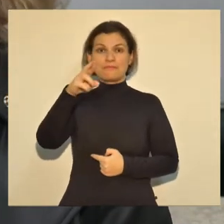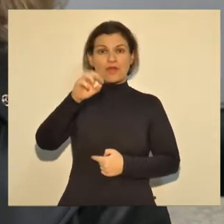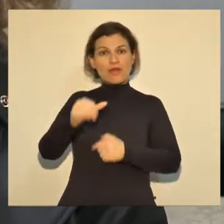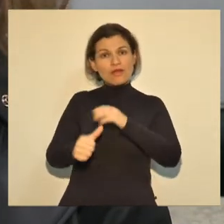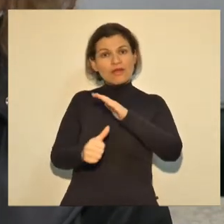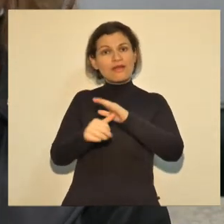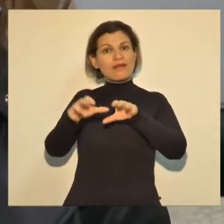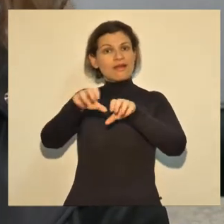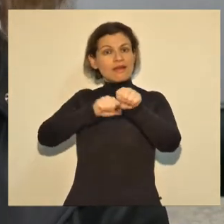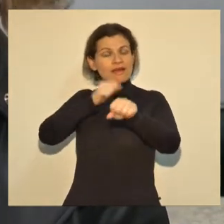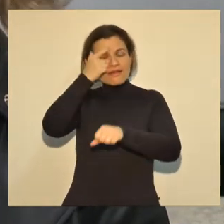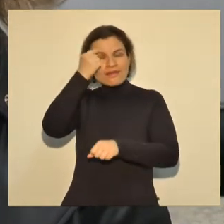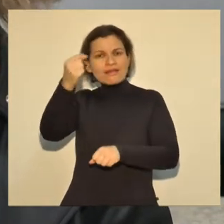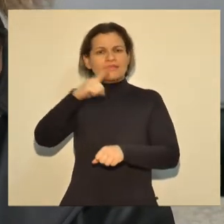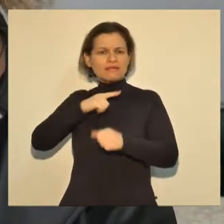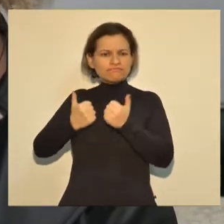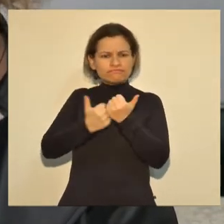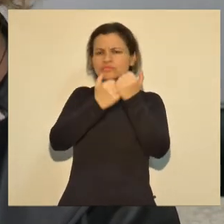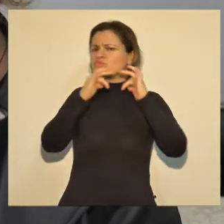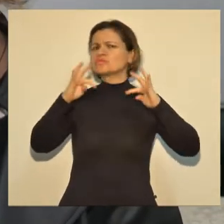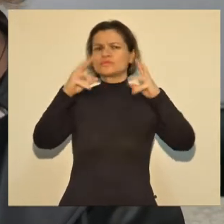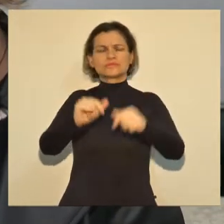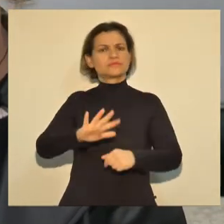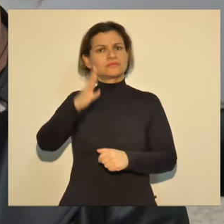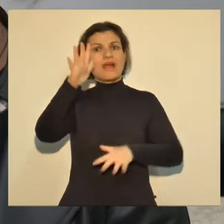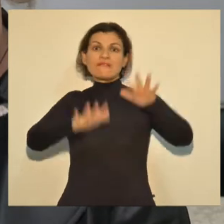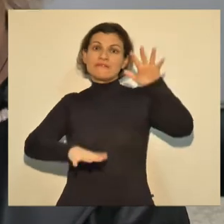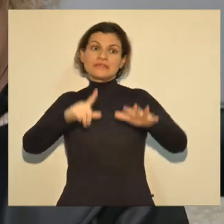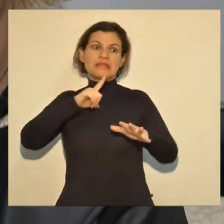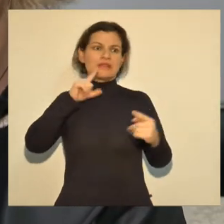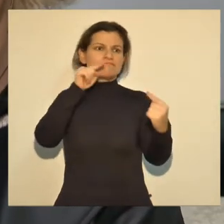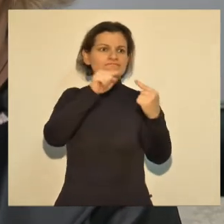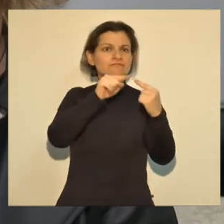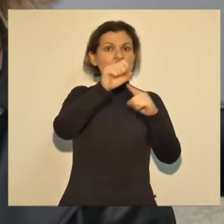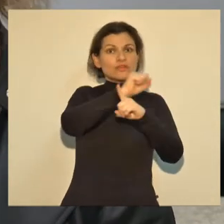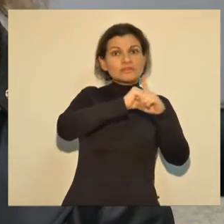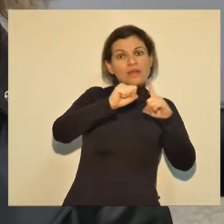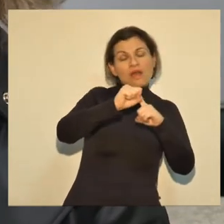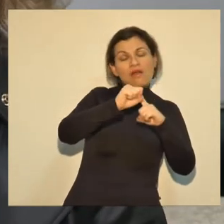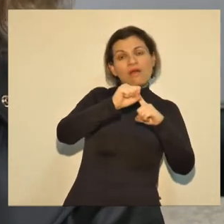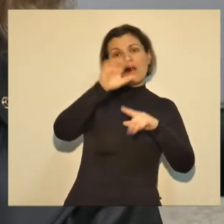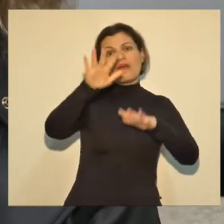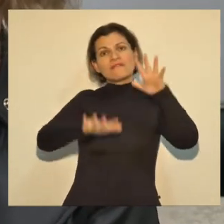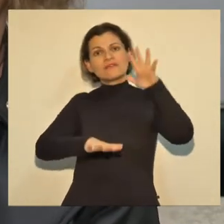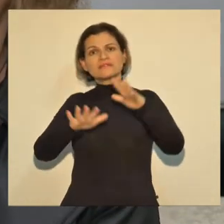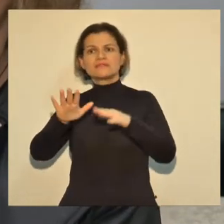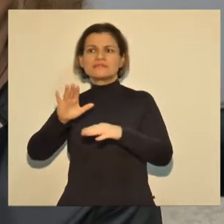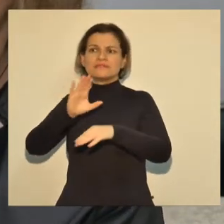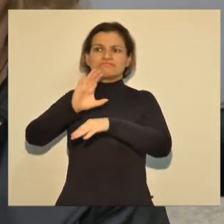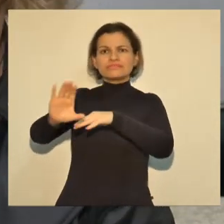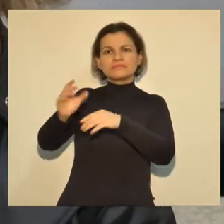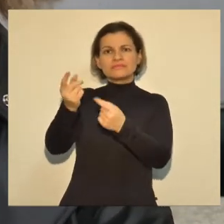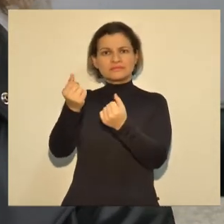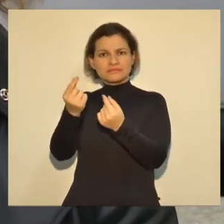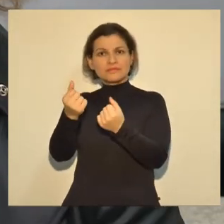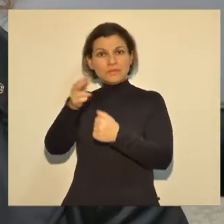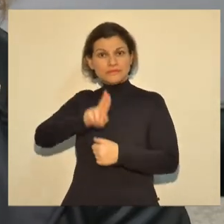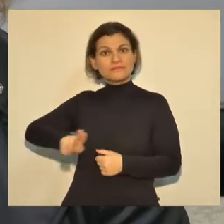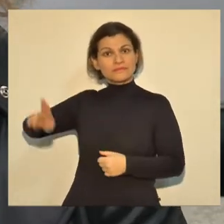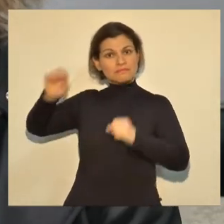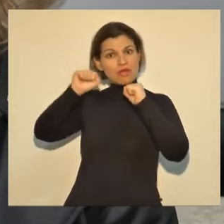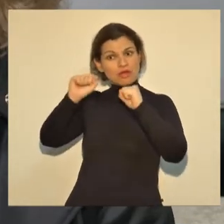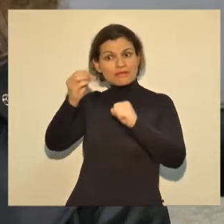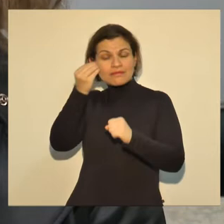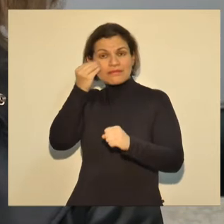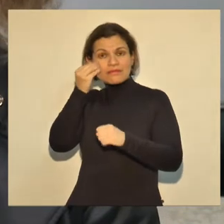dar todo o suporte para que isso aconteça. Isso, às vezes, tem a ver com questões sociais, às vezes tem a ver com apoio financeiro, a universidade